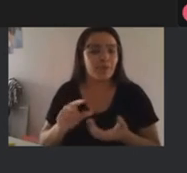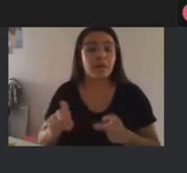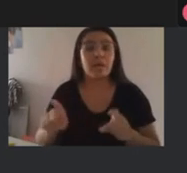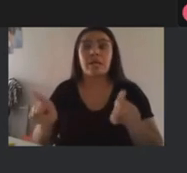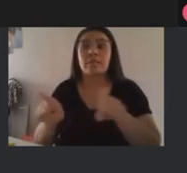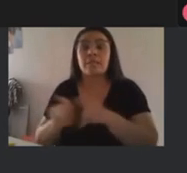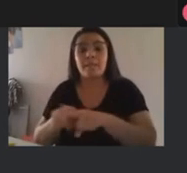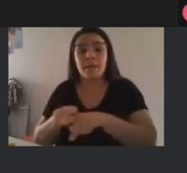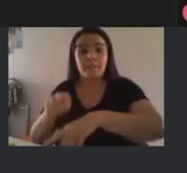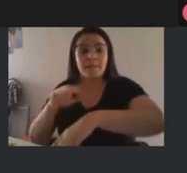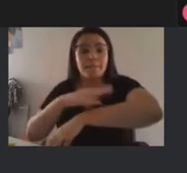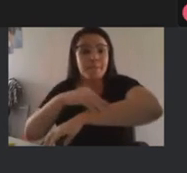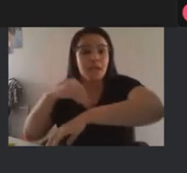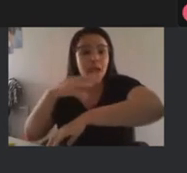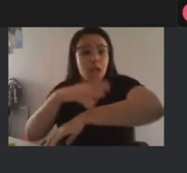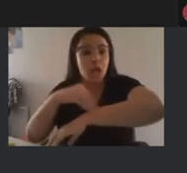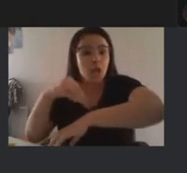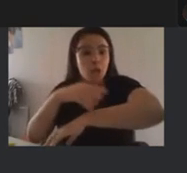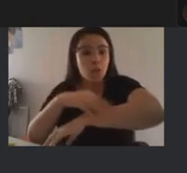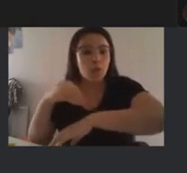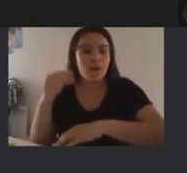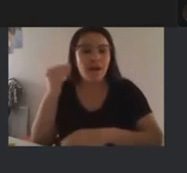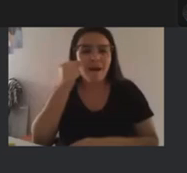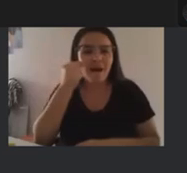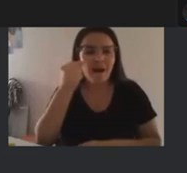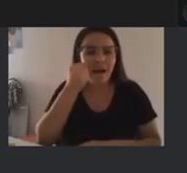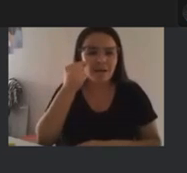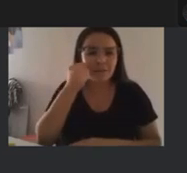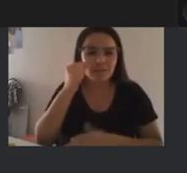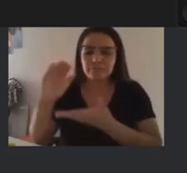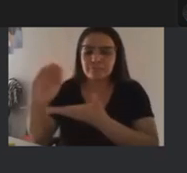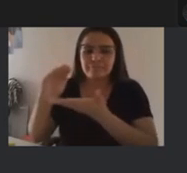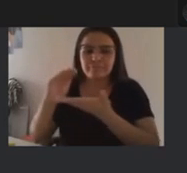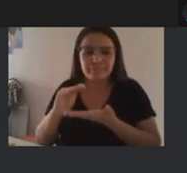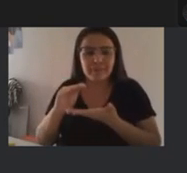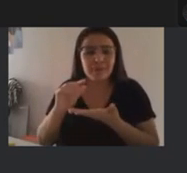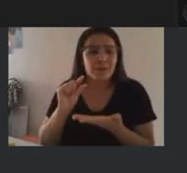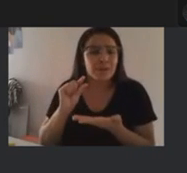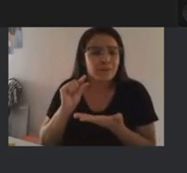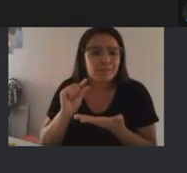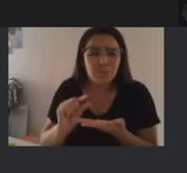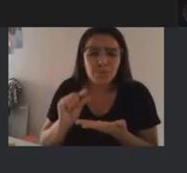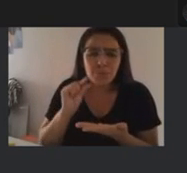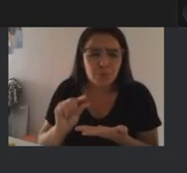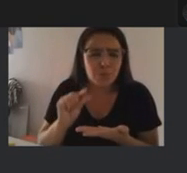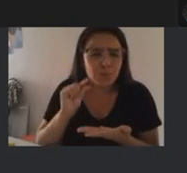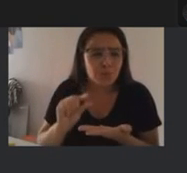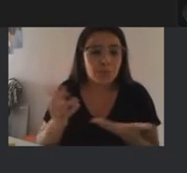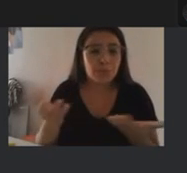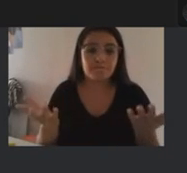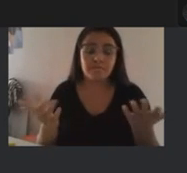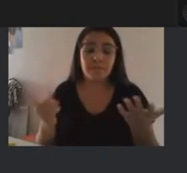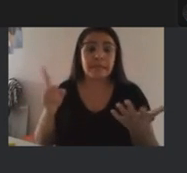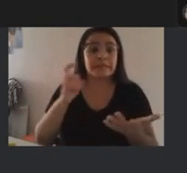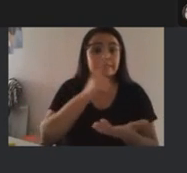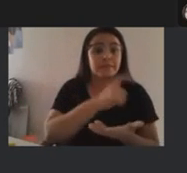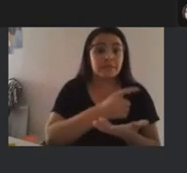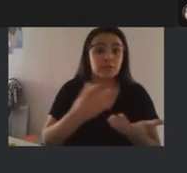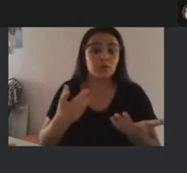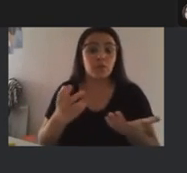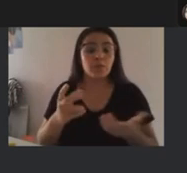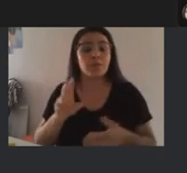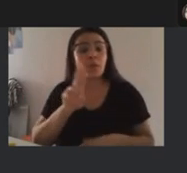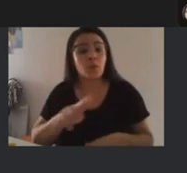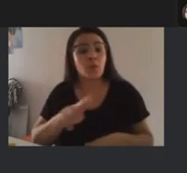mesmo laboratório, e também era uma quantidade muito pequena de amostra. Então, você tem que ter uma técnica que seja